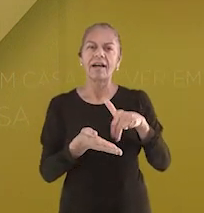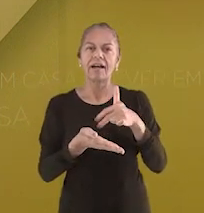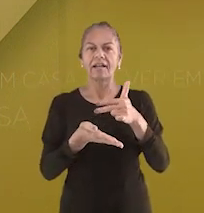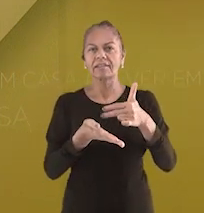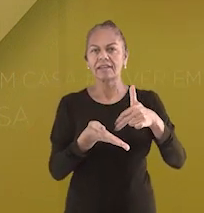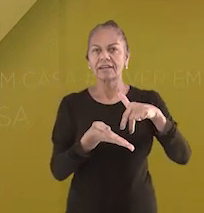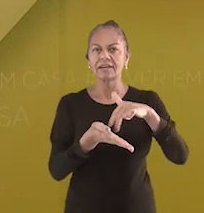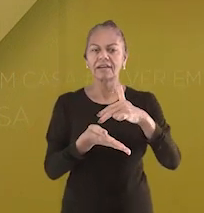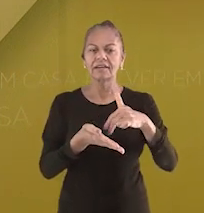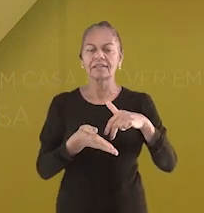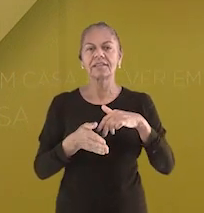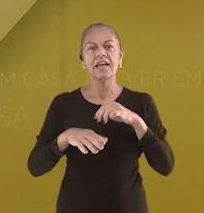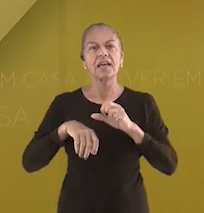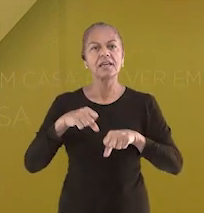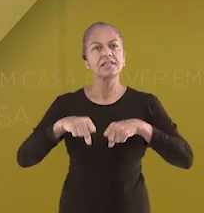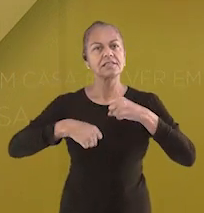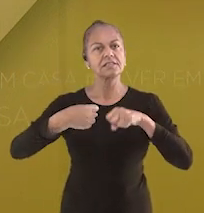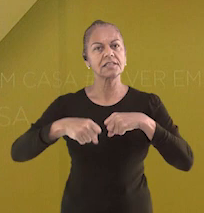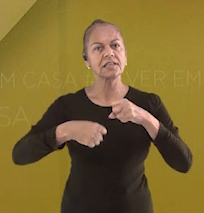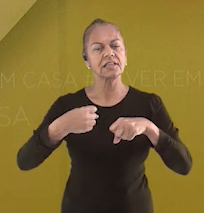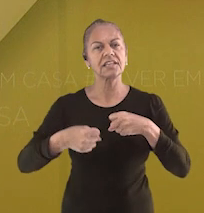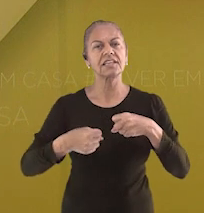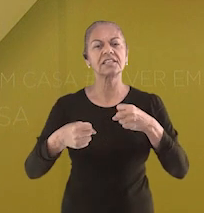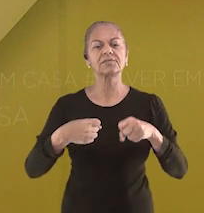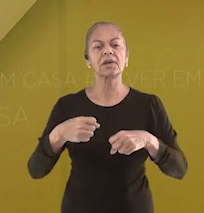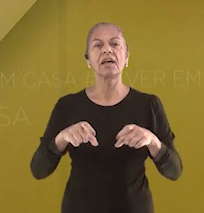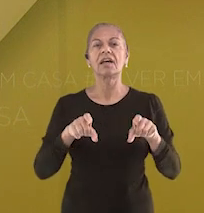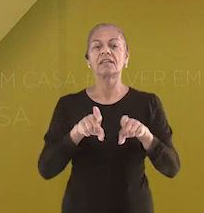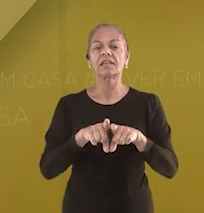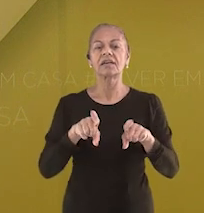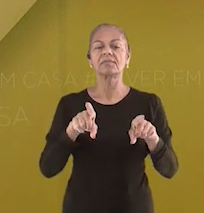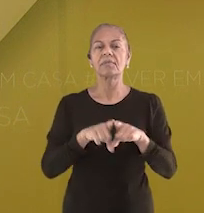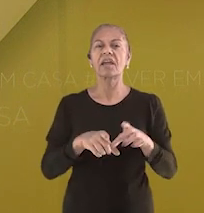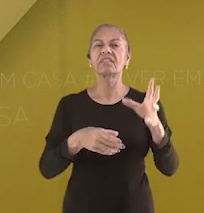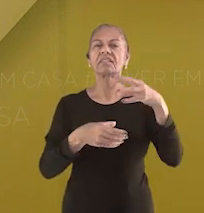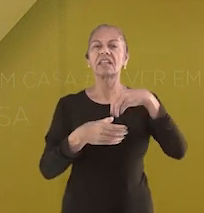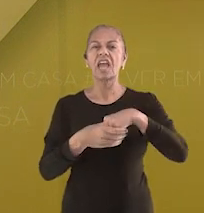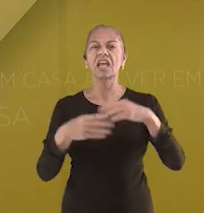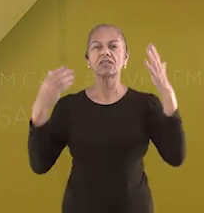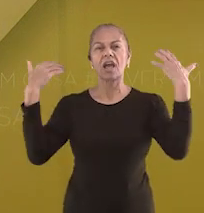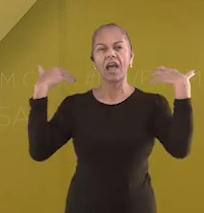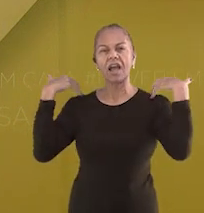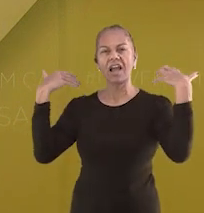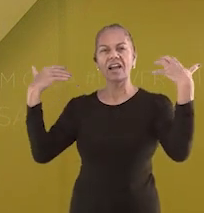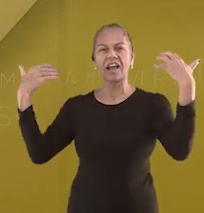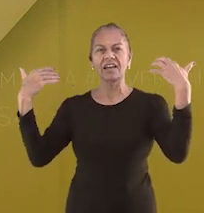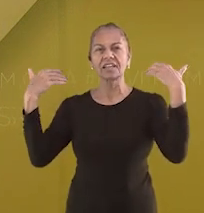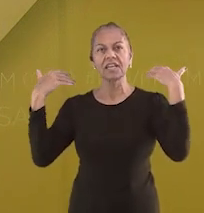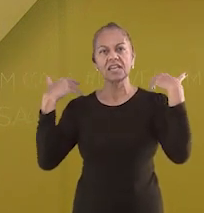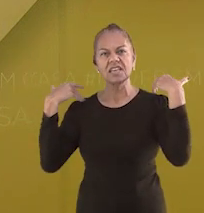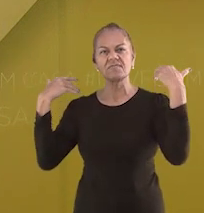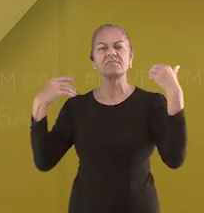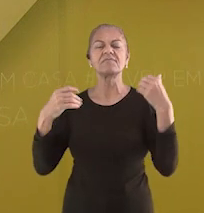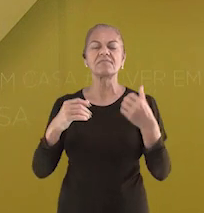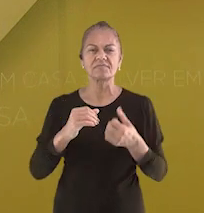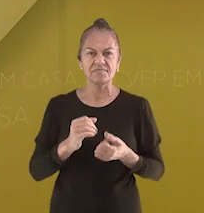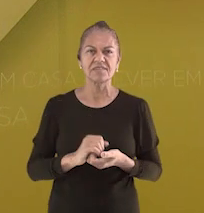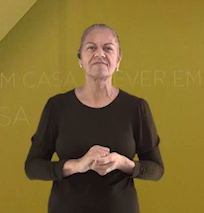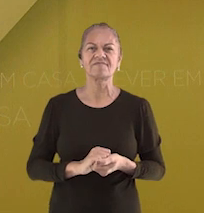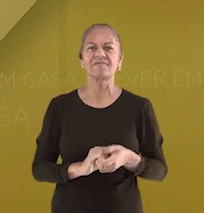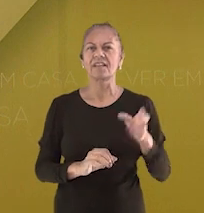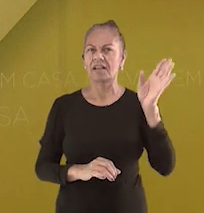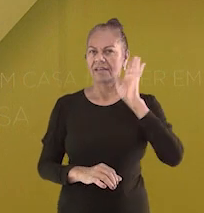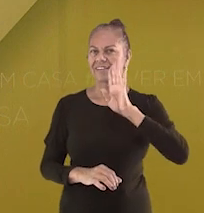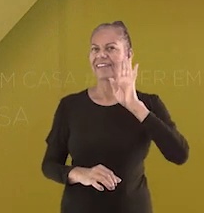o ciclismo e as atividades realizadas nas academias. Muito legal essas atividades, né? O